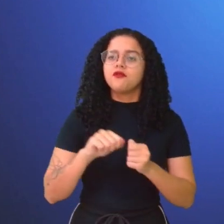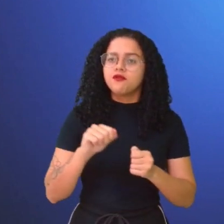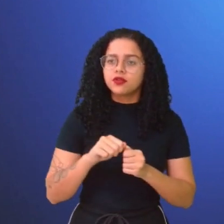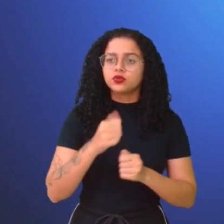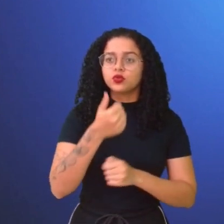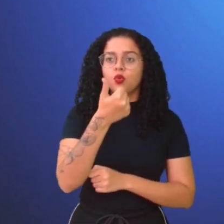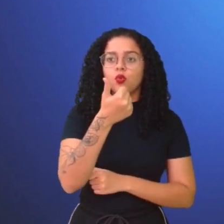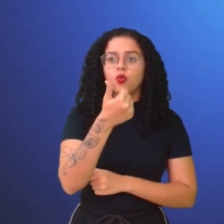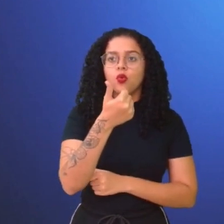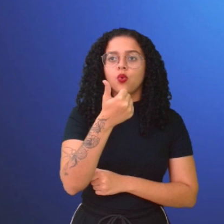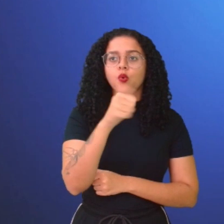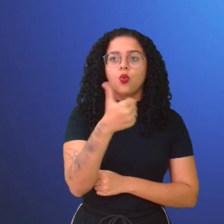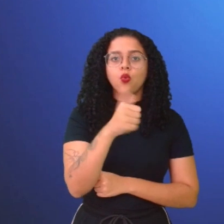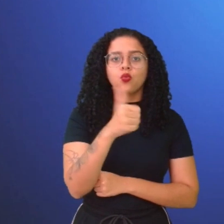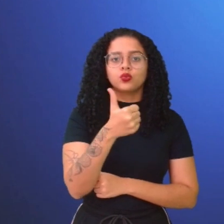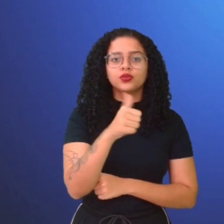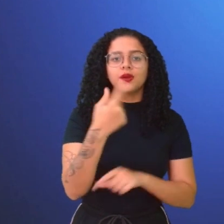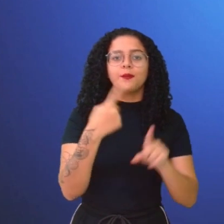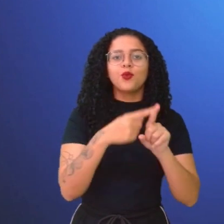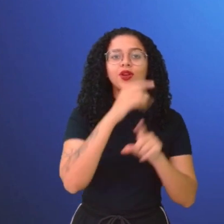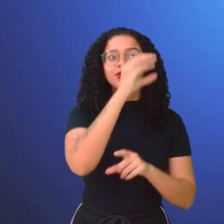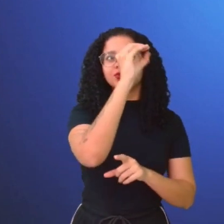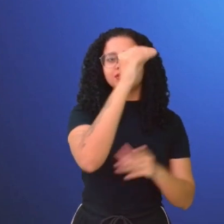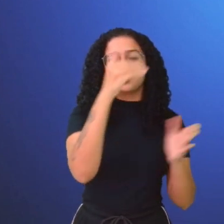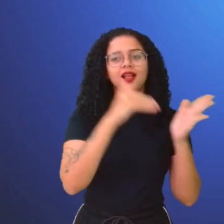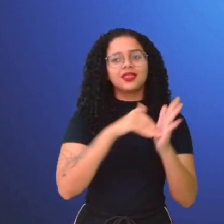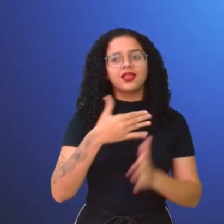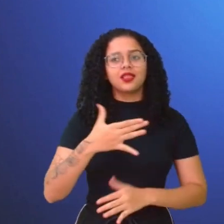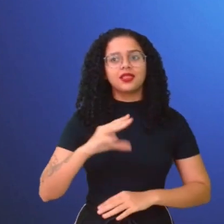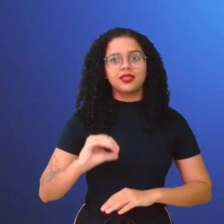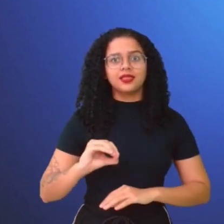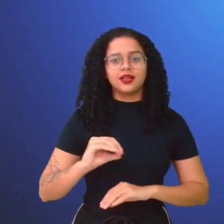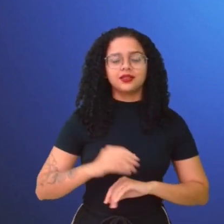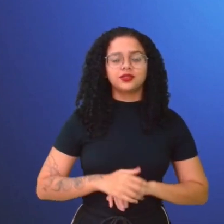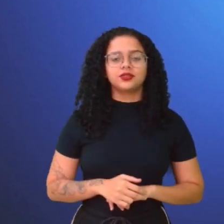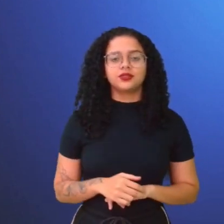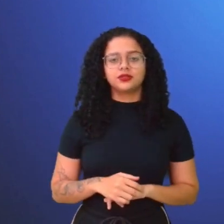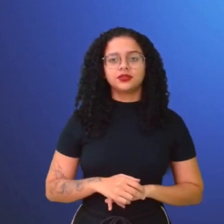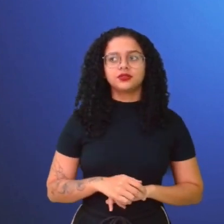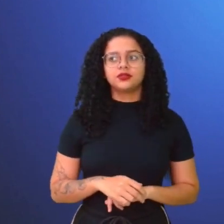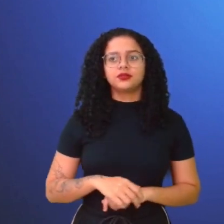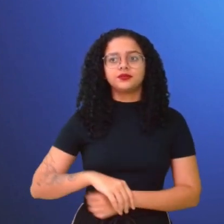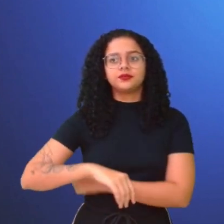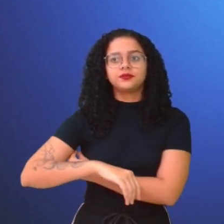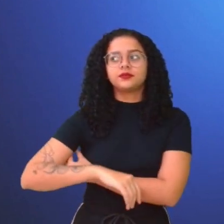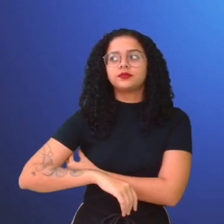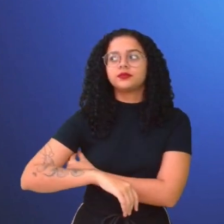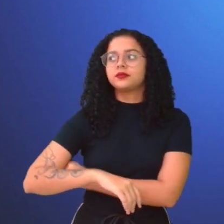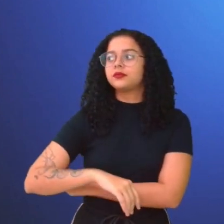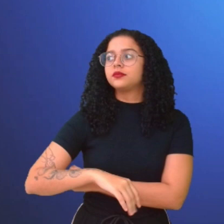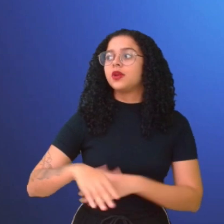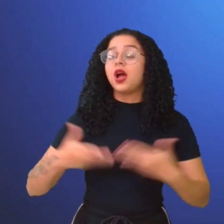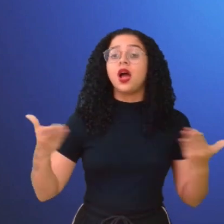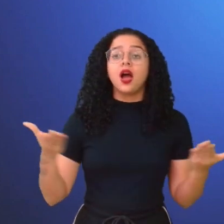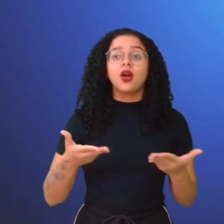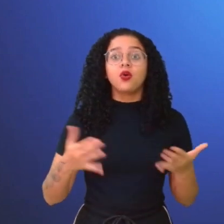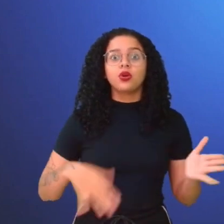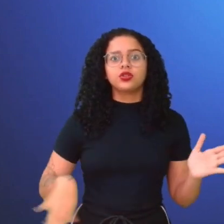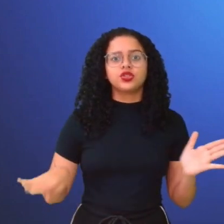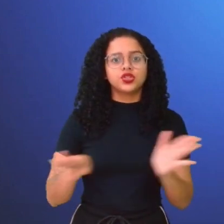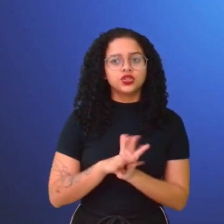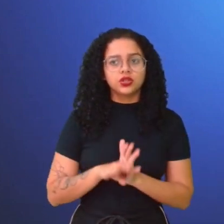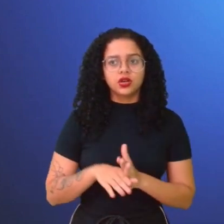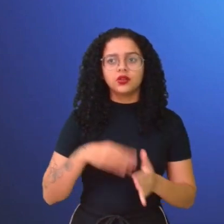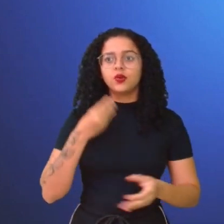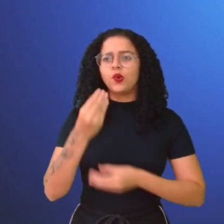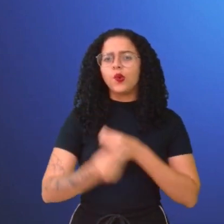11 vezes, porque eu calculo a partir do zero até o 11. E agora, chegando nos finalmente, Carla,